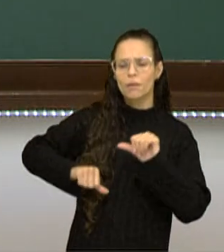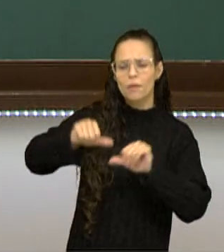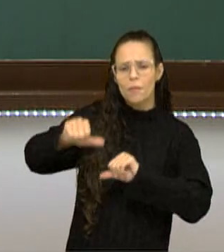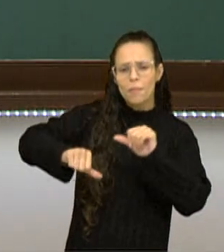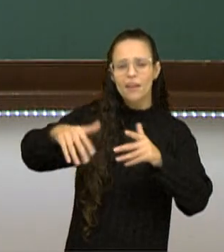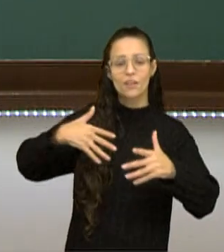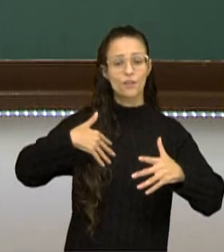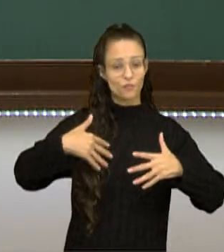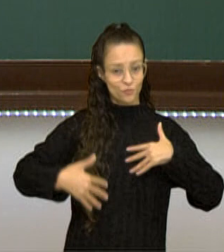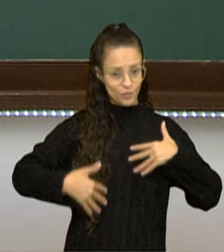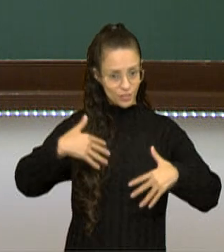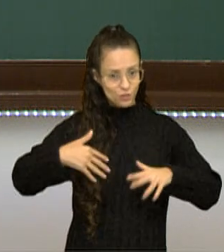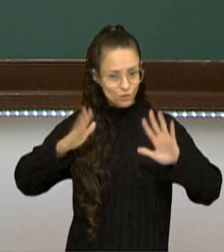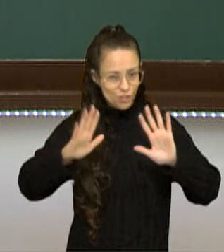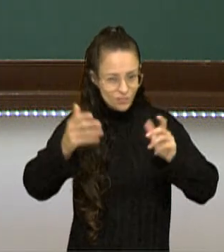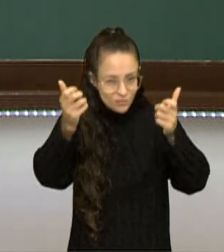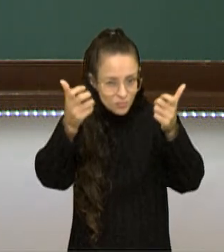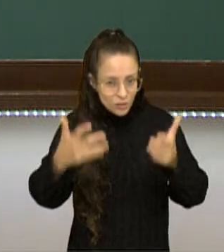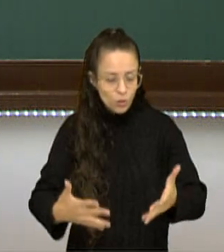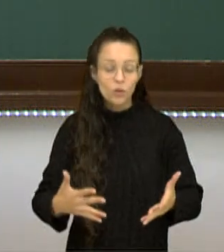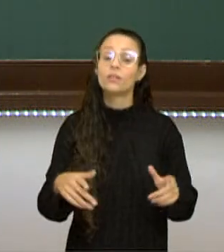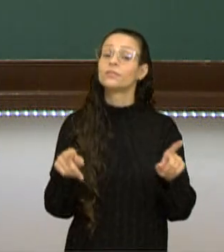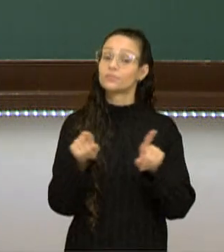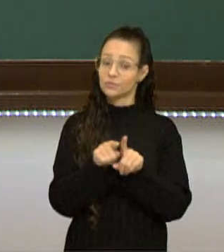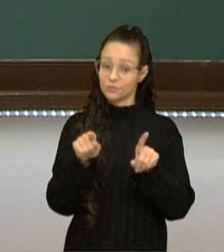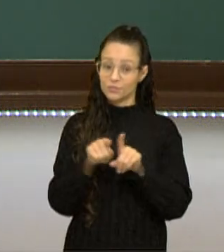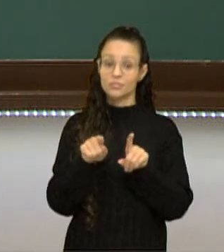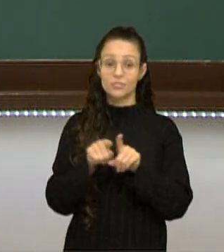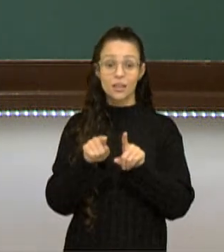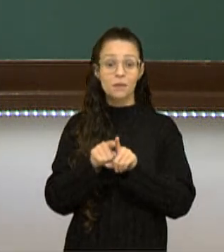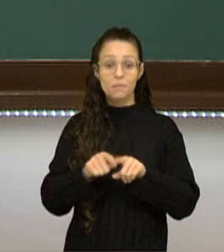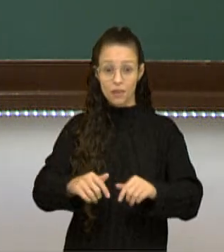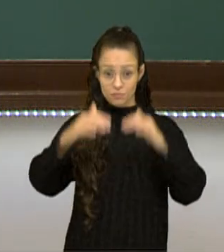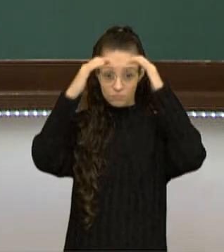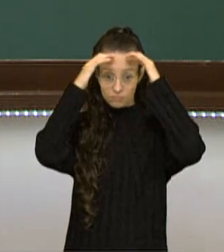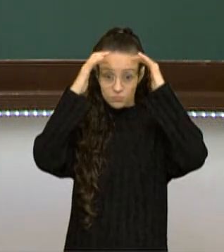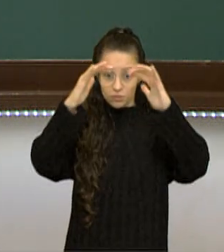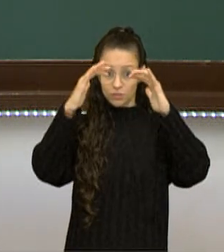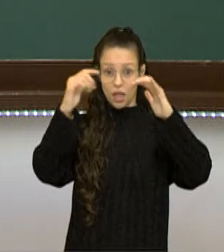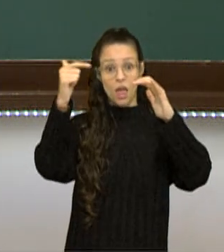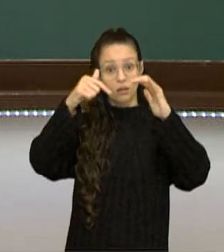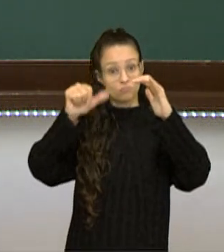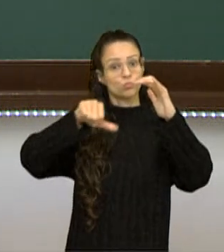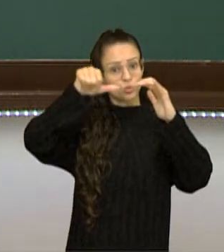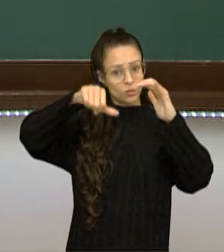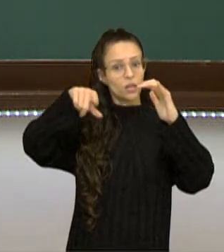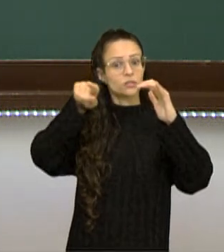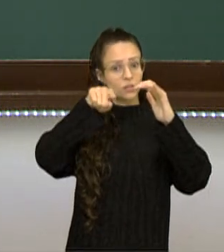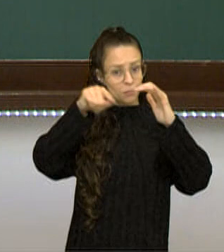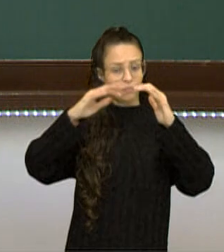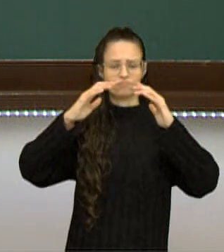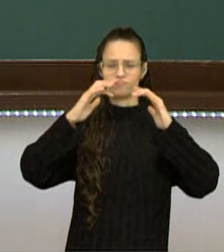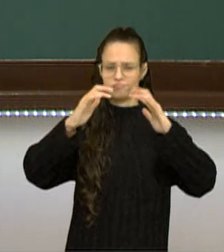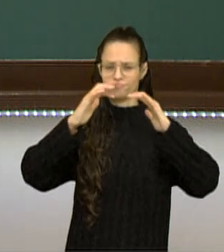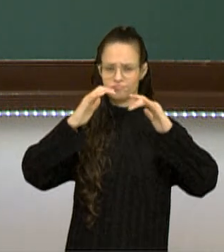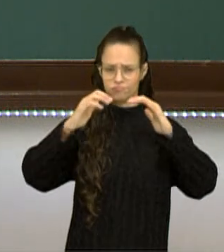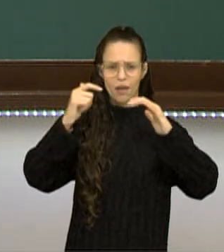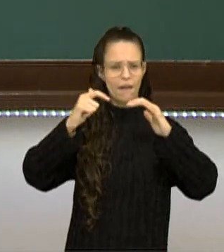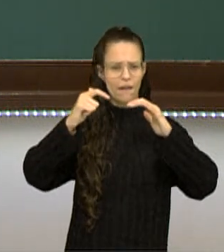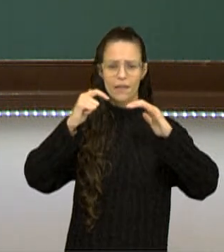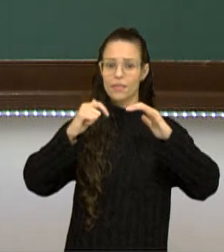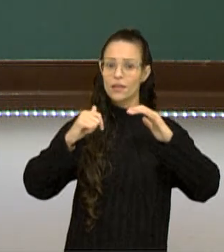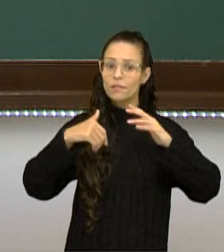no físico que a gente já viu, mudanças no cérebro também acontecem. Então, o cérebro está